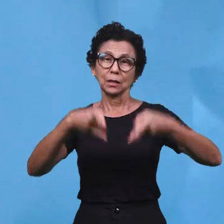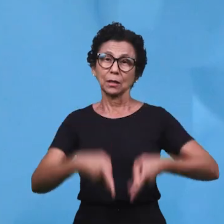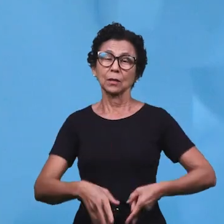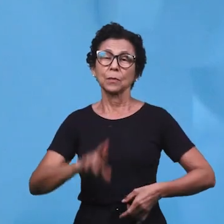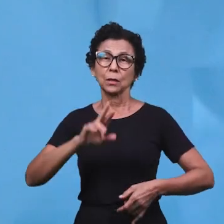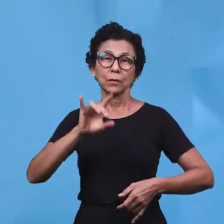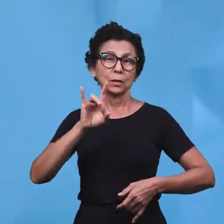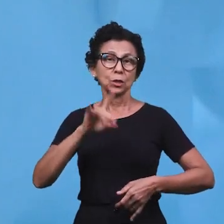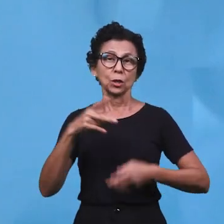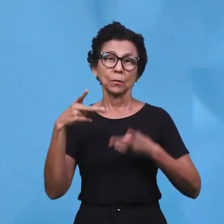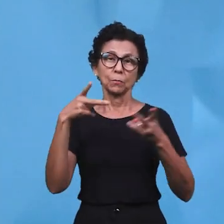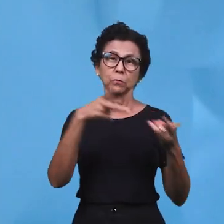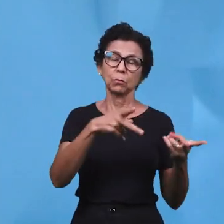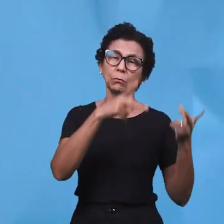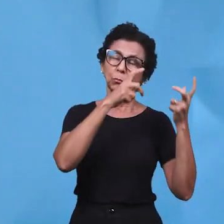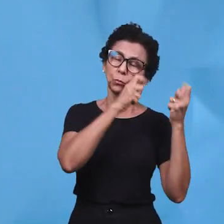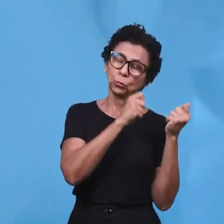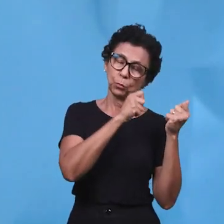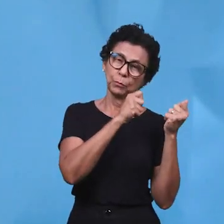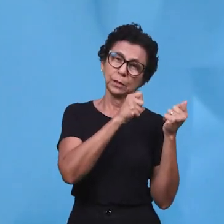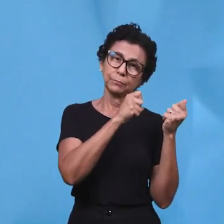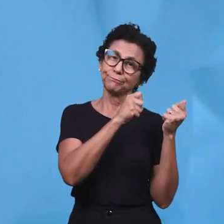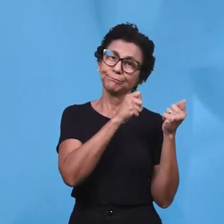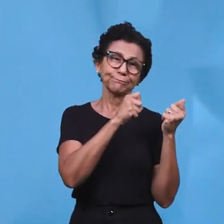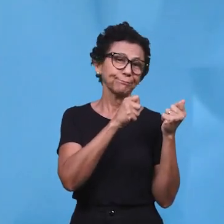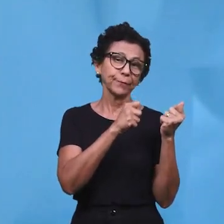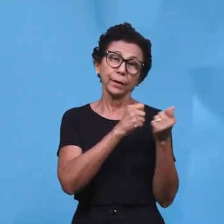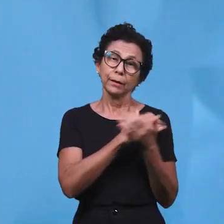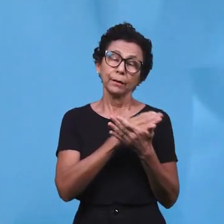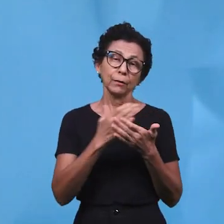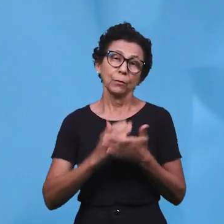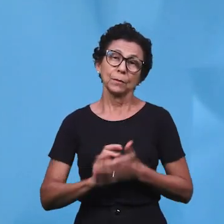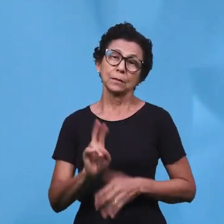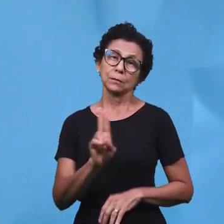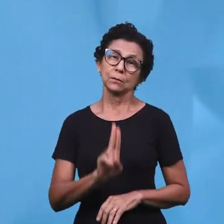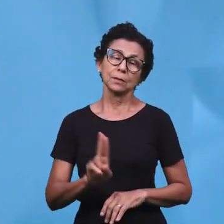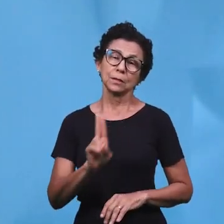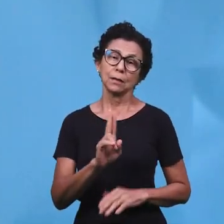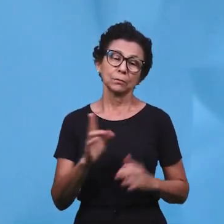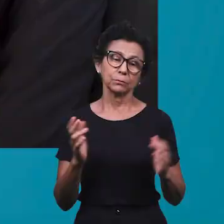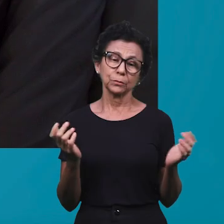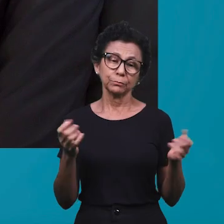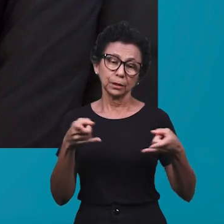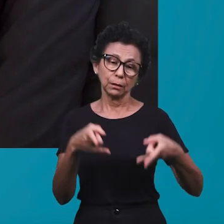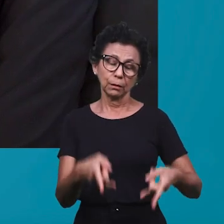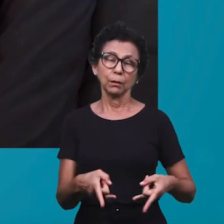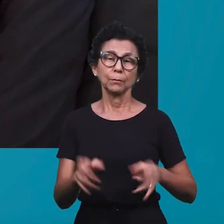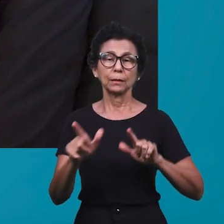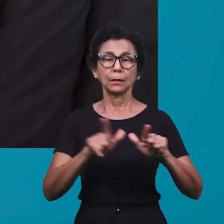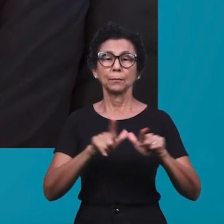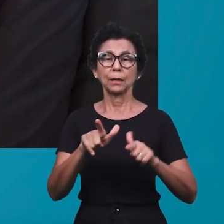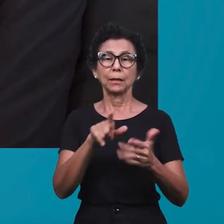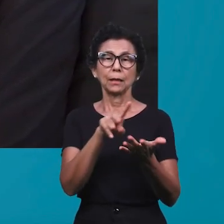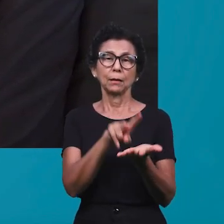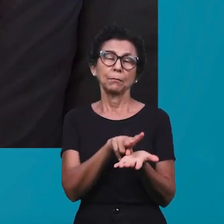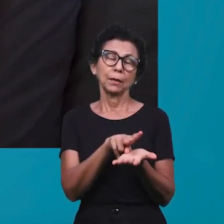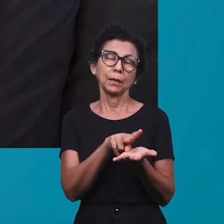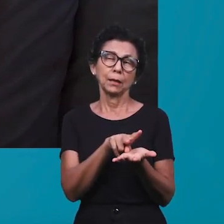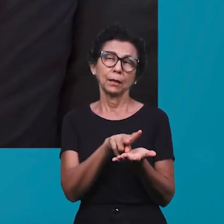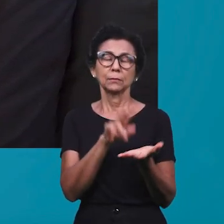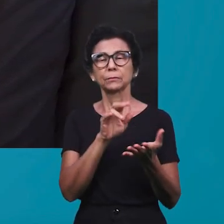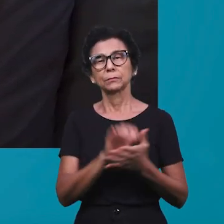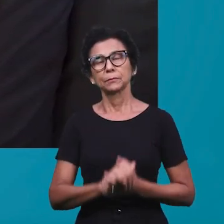local só para o sono, reservado para o Sim. sono, e também começou a ser um local que as pessoas trabalhavam na cama,